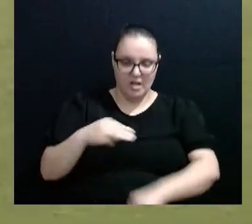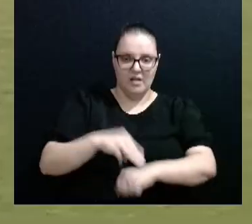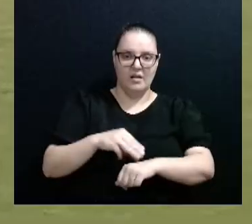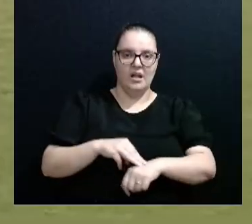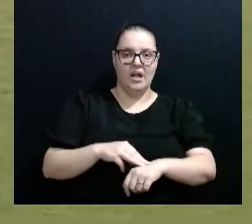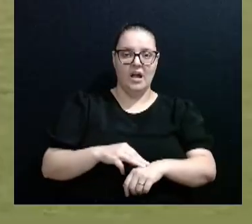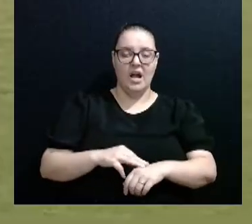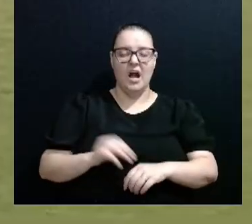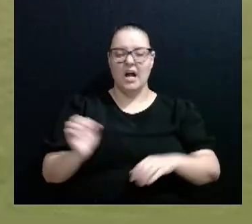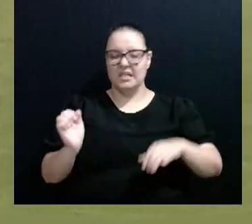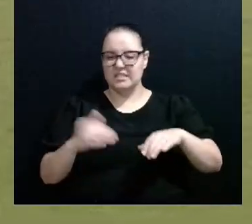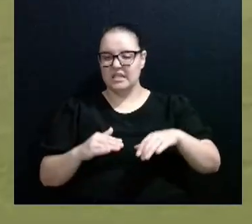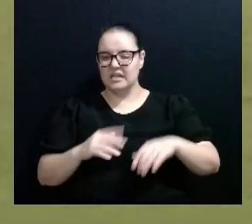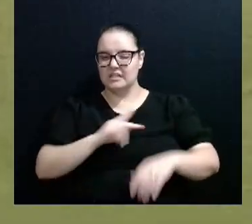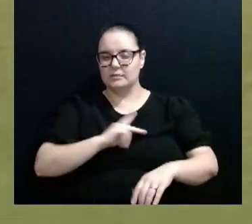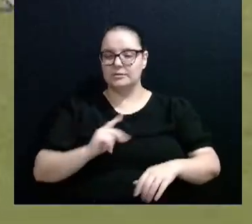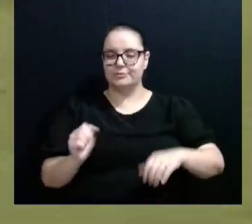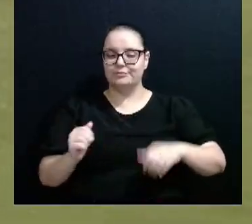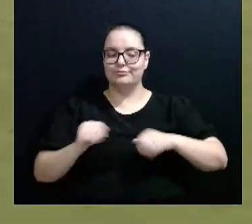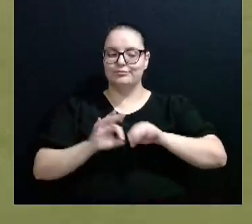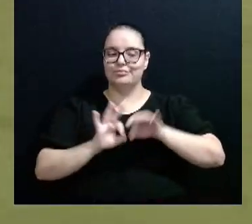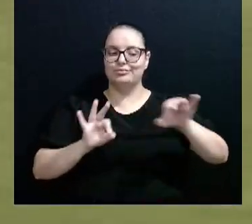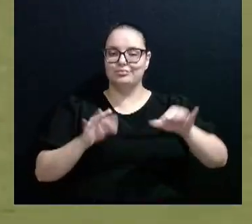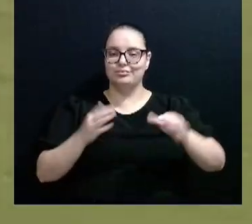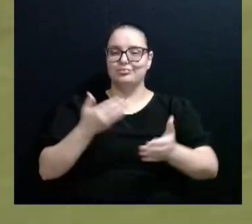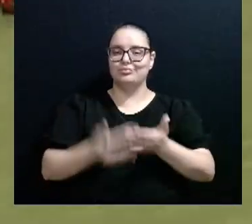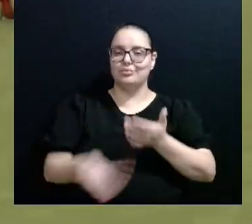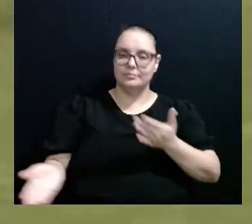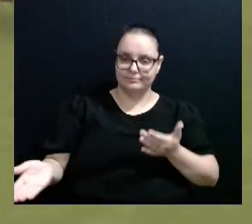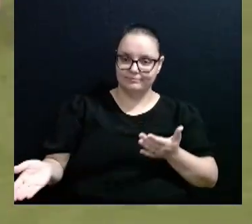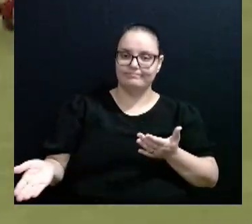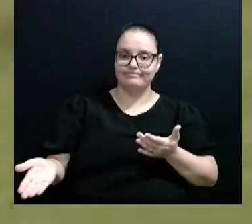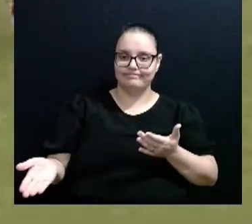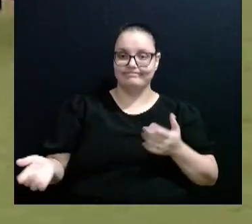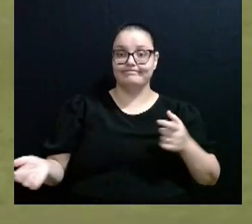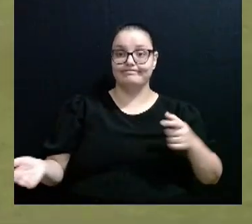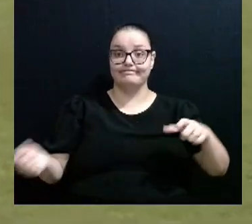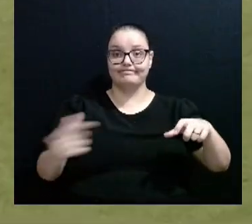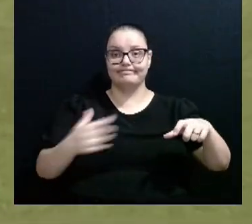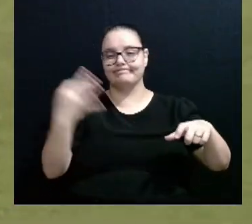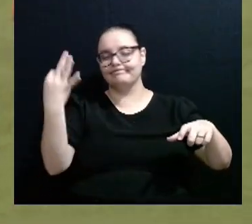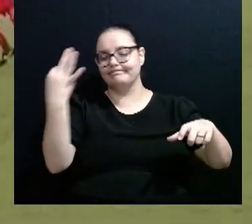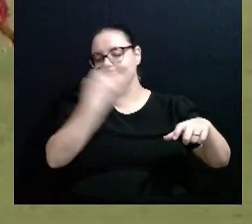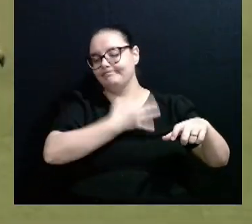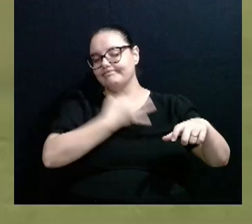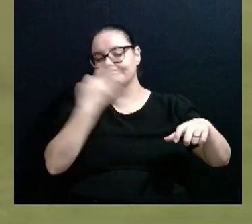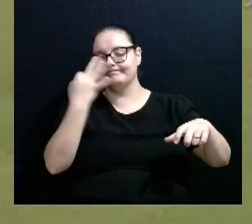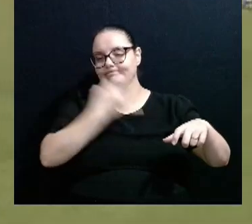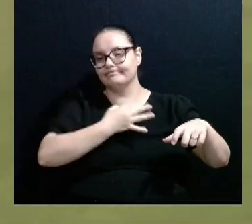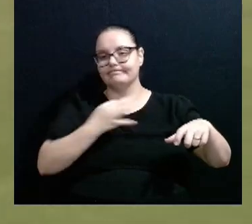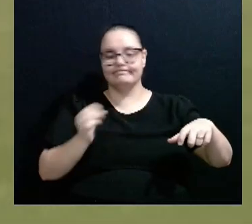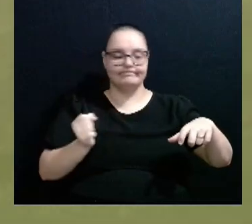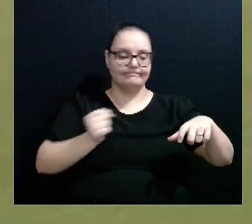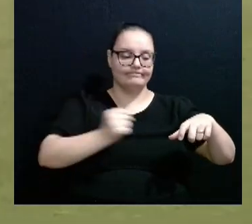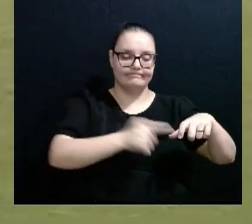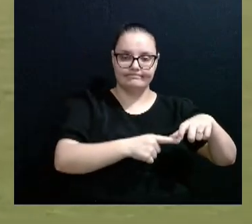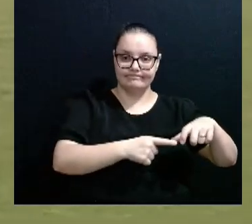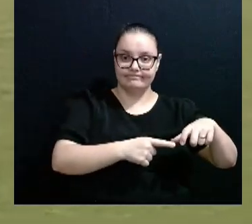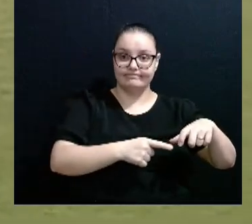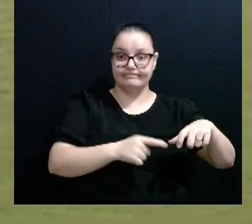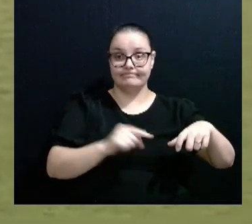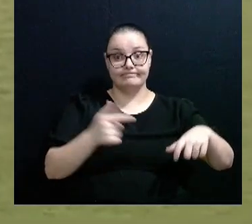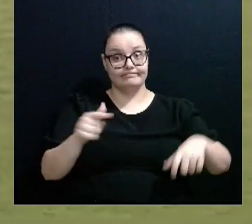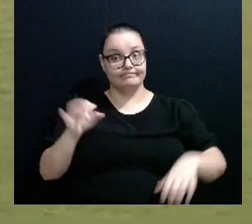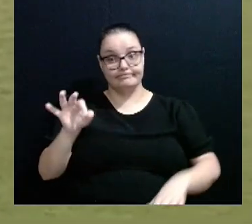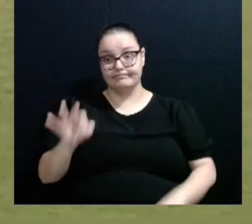aí, Pepeu, do meio da rua, acertou este lindo chute no ângulo. Sem chances para o goleirão